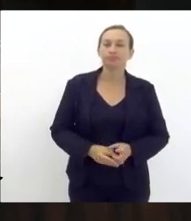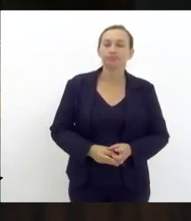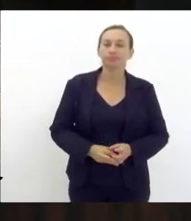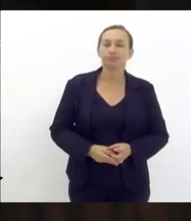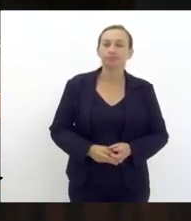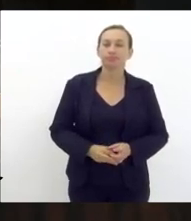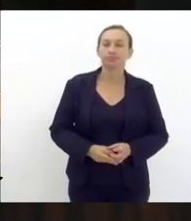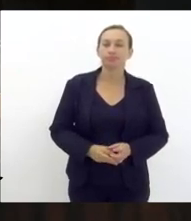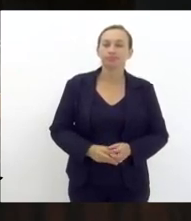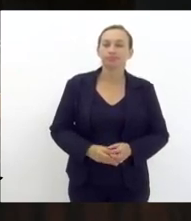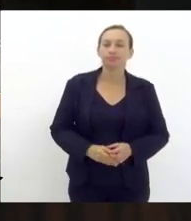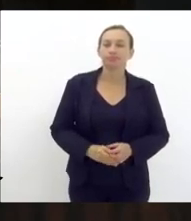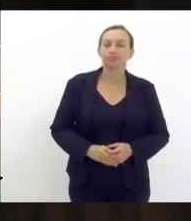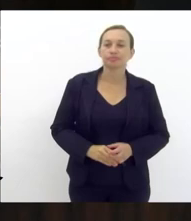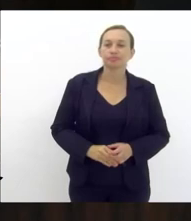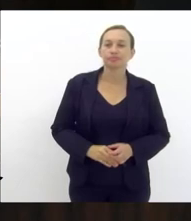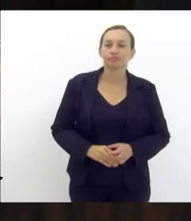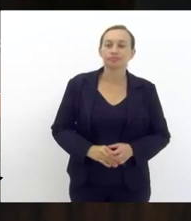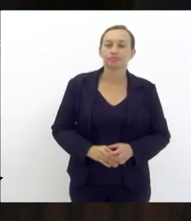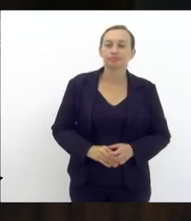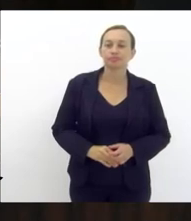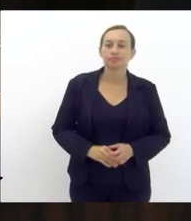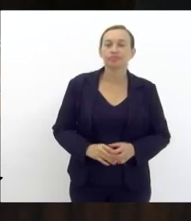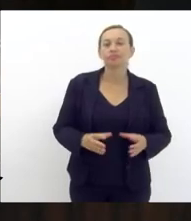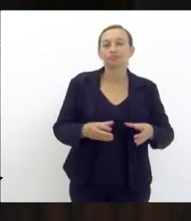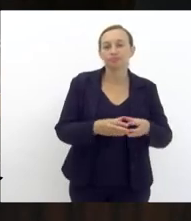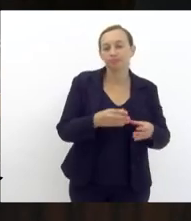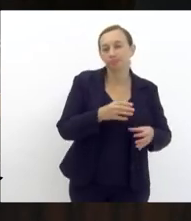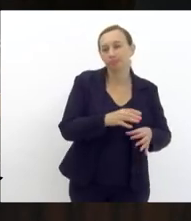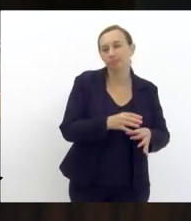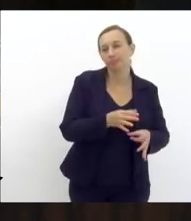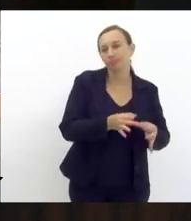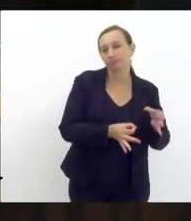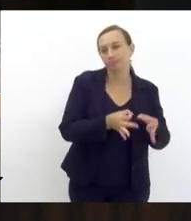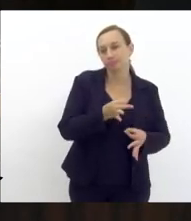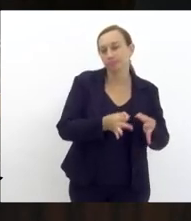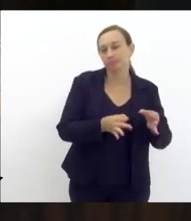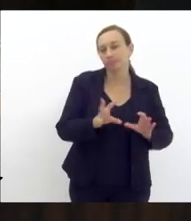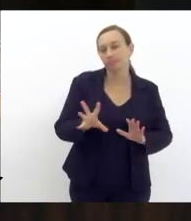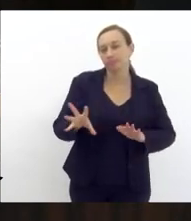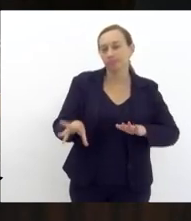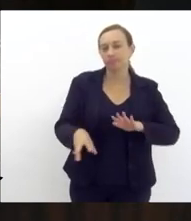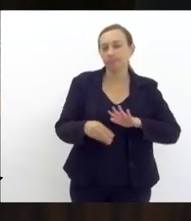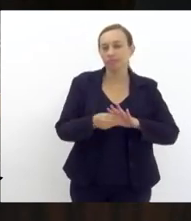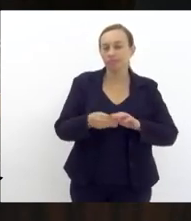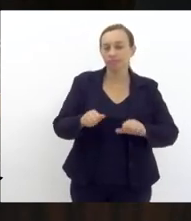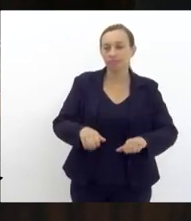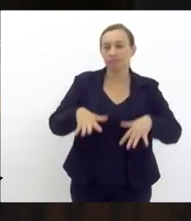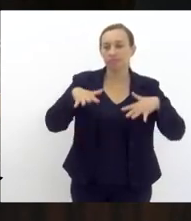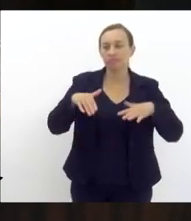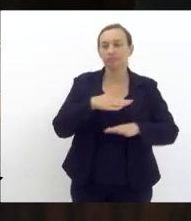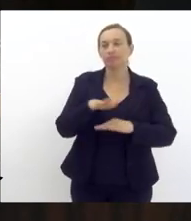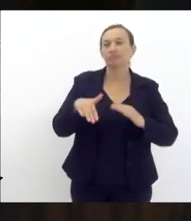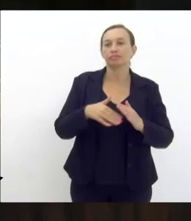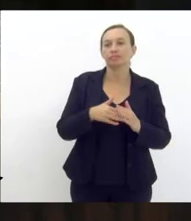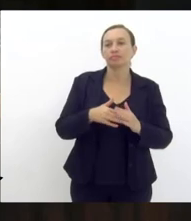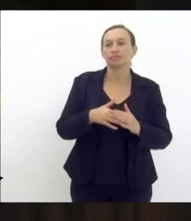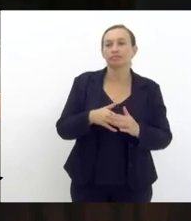da Comissão de Justiça as emenda de plenário senhores